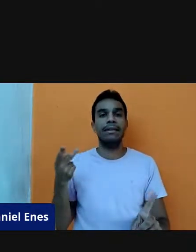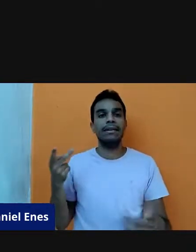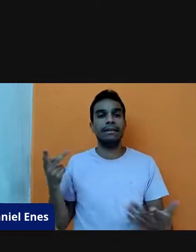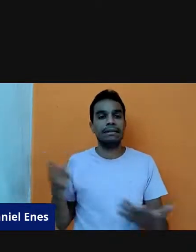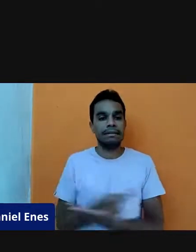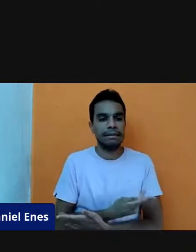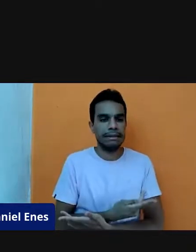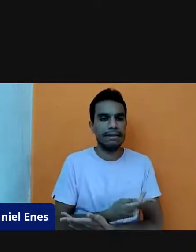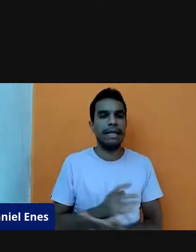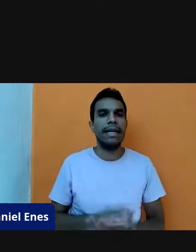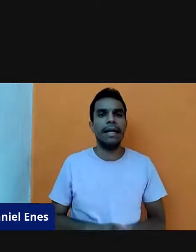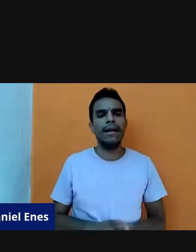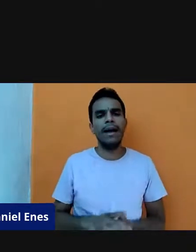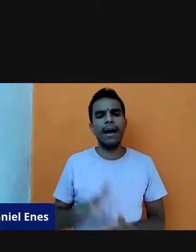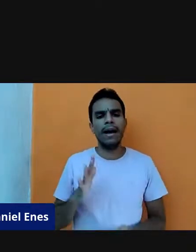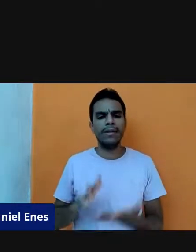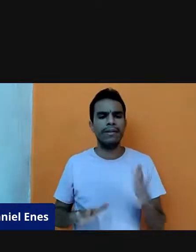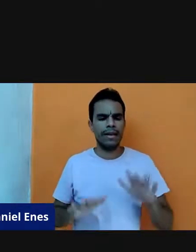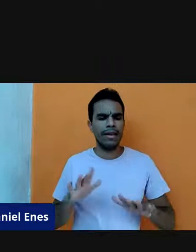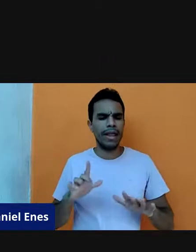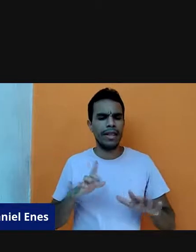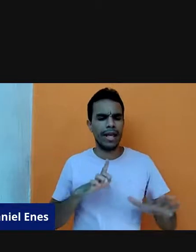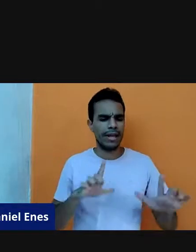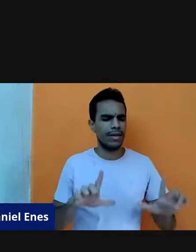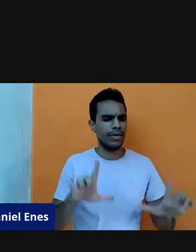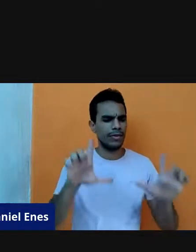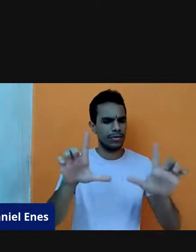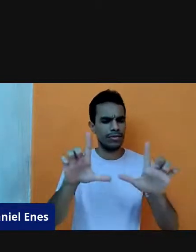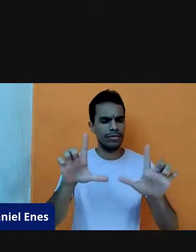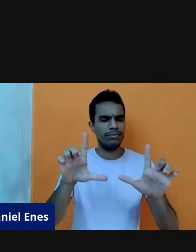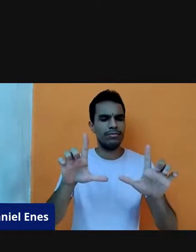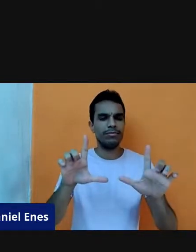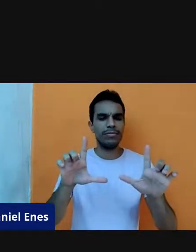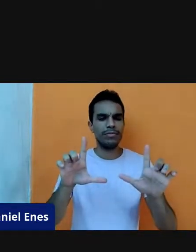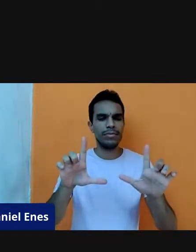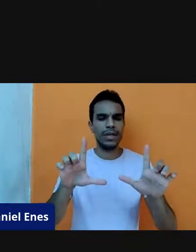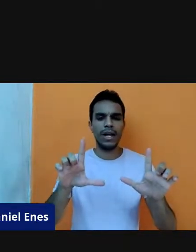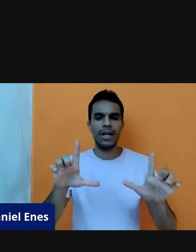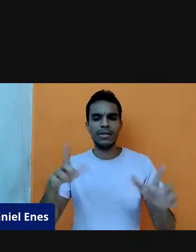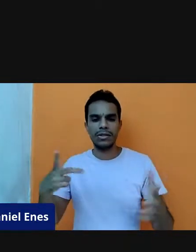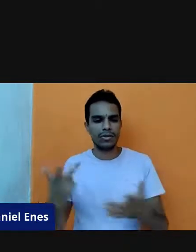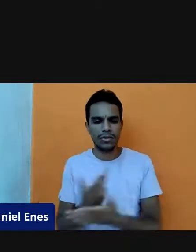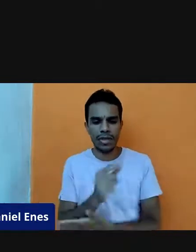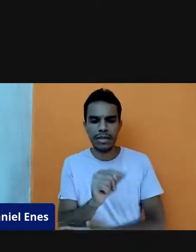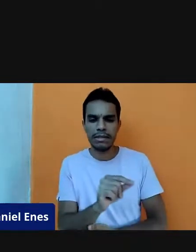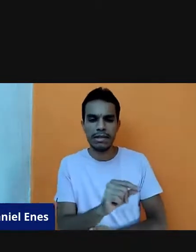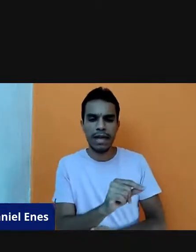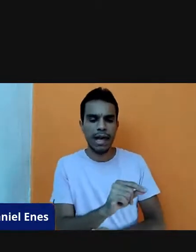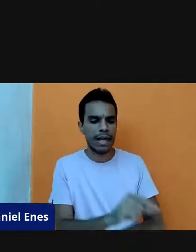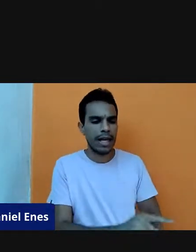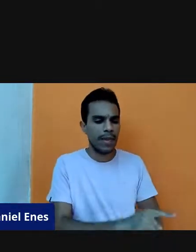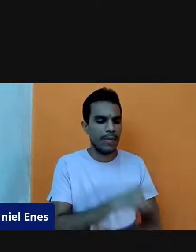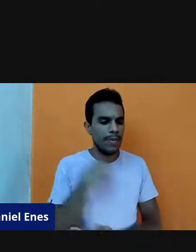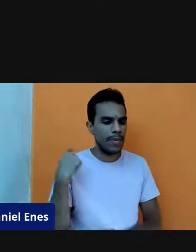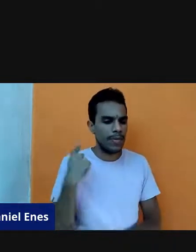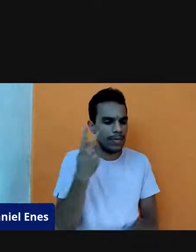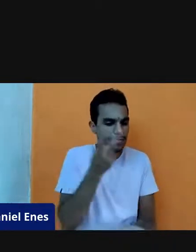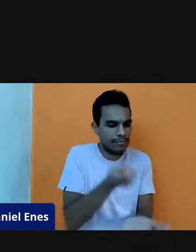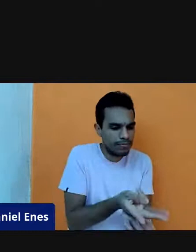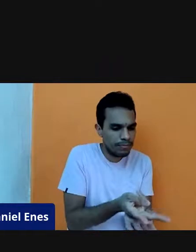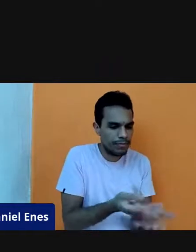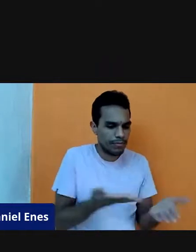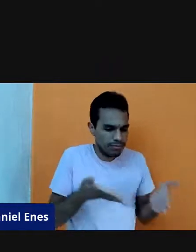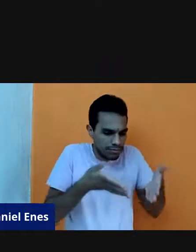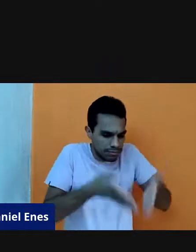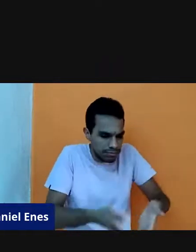tem algumas cenas, né, até de enterros, né? A mulher à janela que vive,